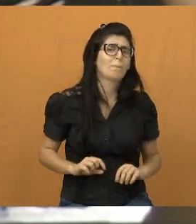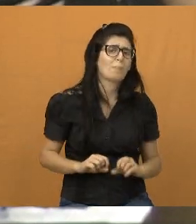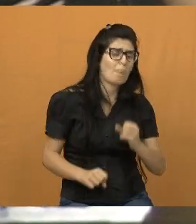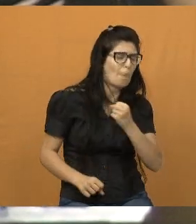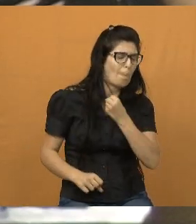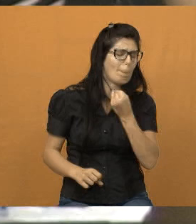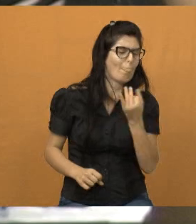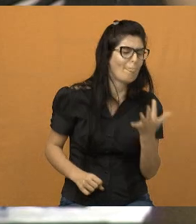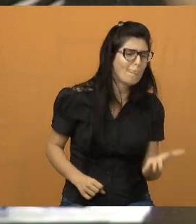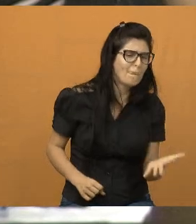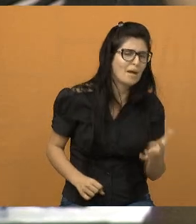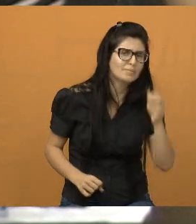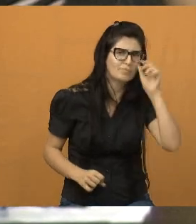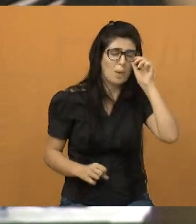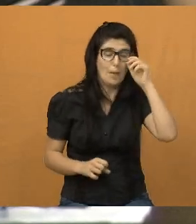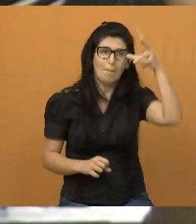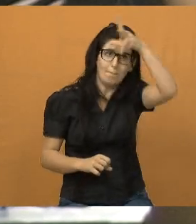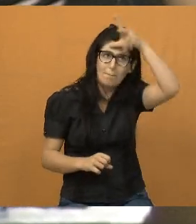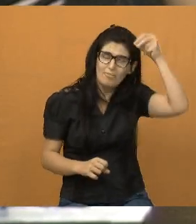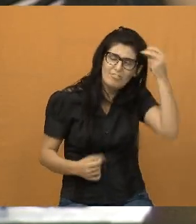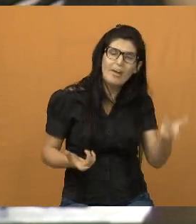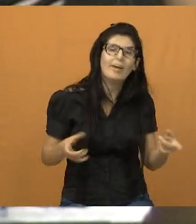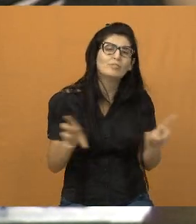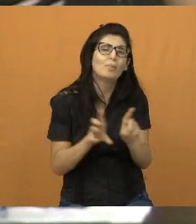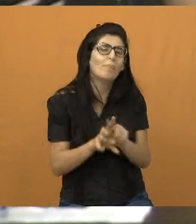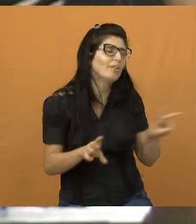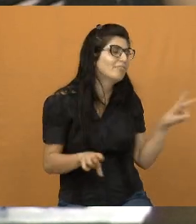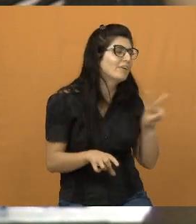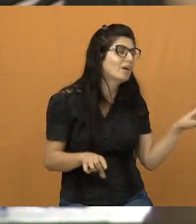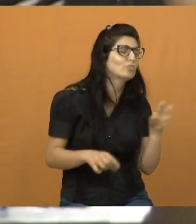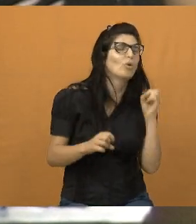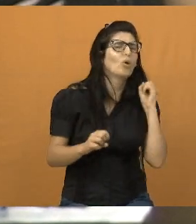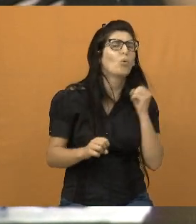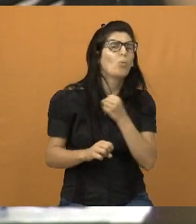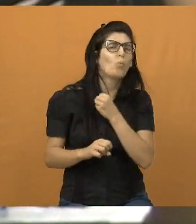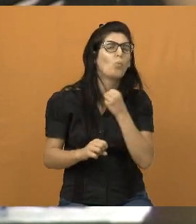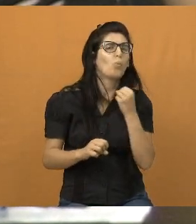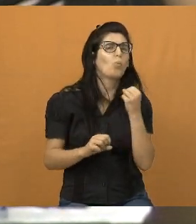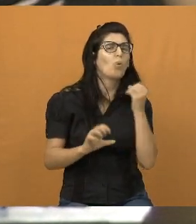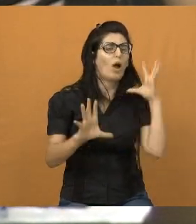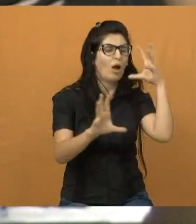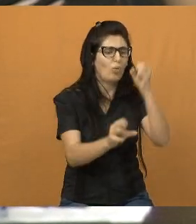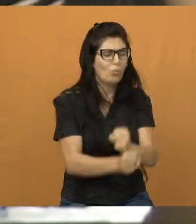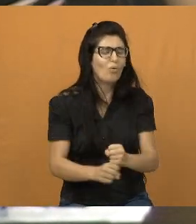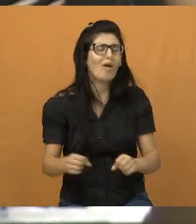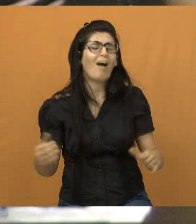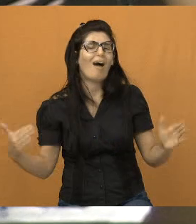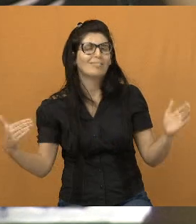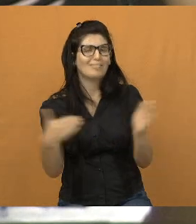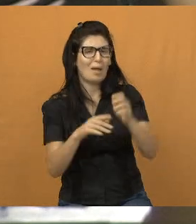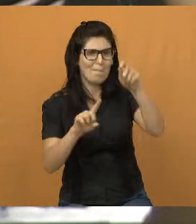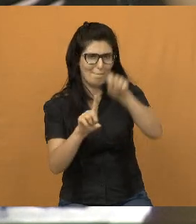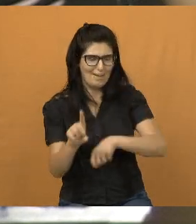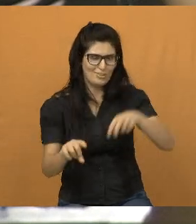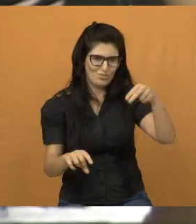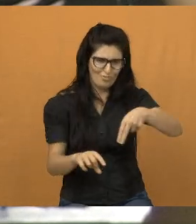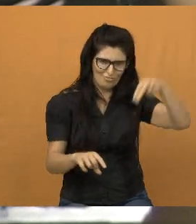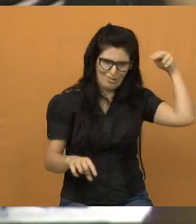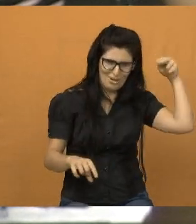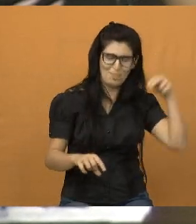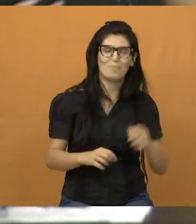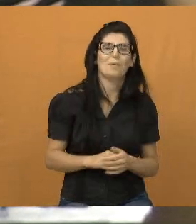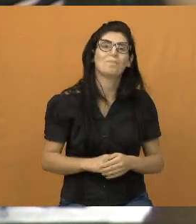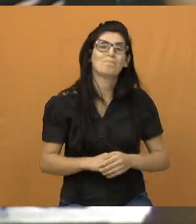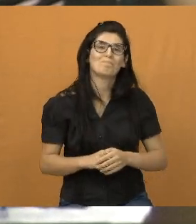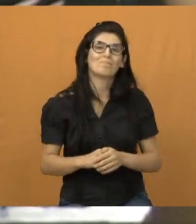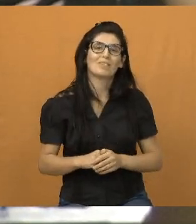fizemos, sensibilizamos prefeito e vereadores, né? O cálculo era até novembro, na realidade, ele já está um pouquinho a mais, já está beirando